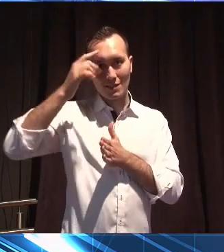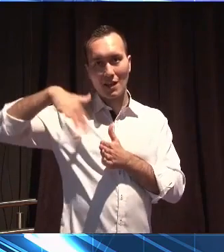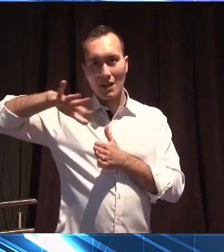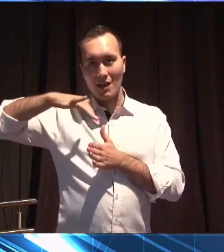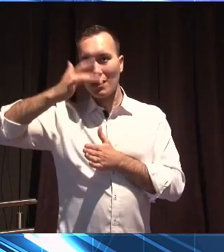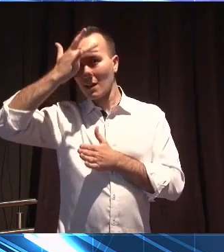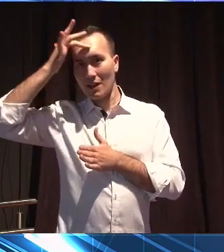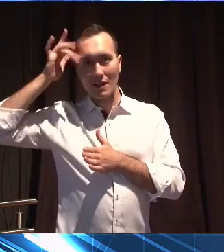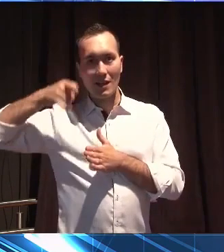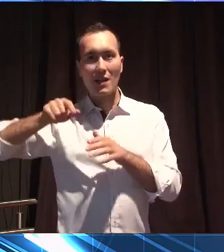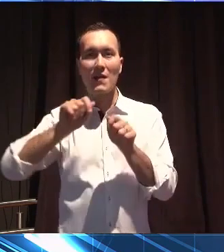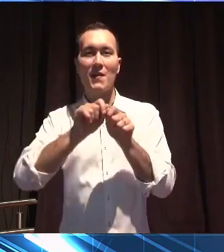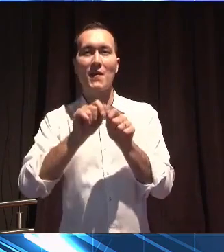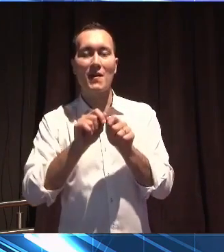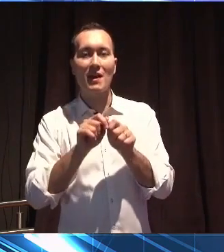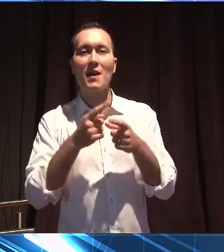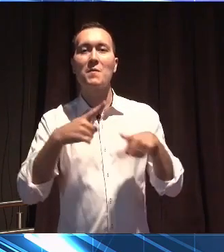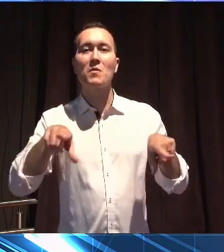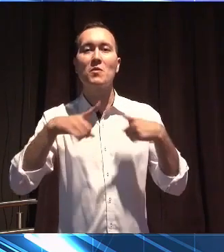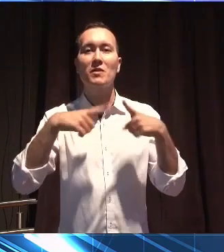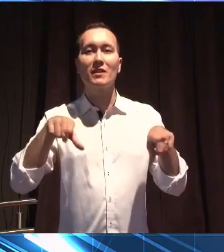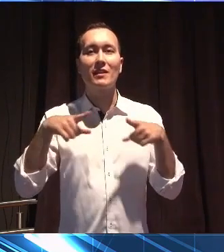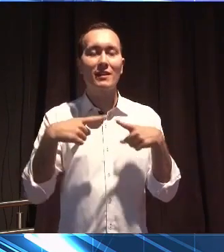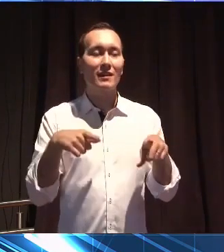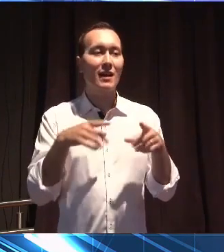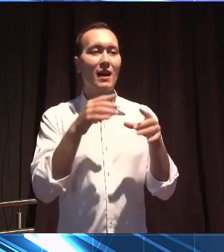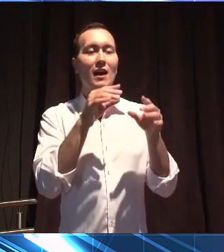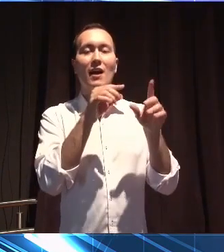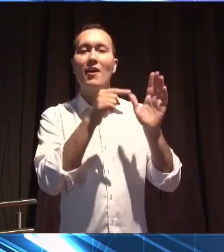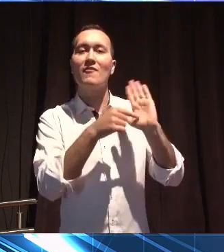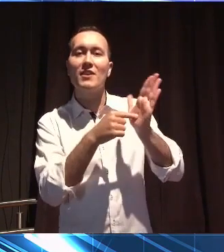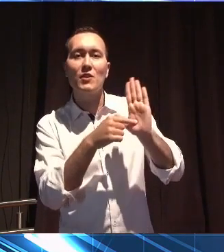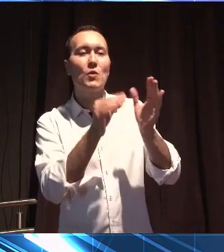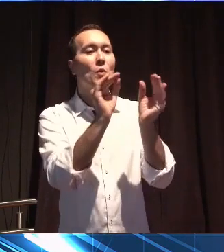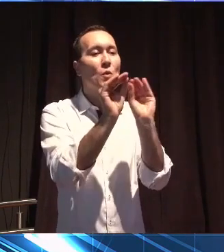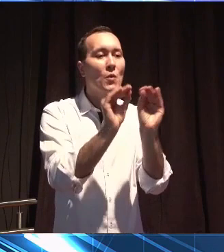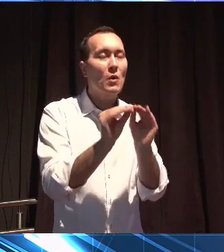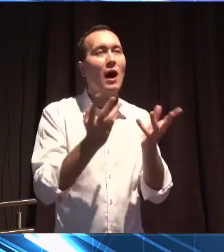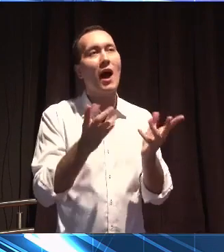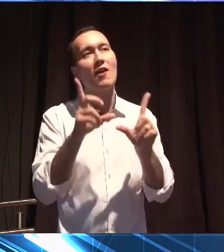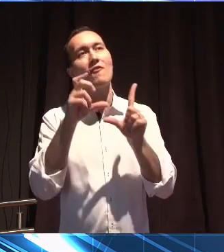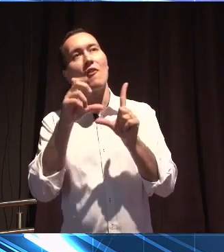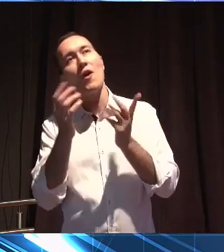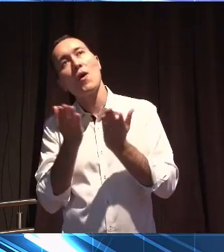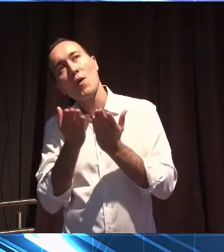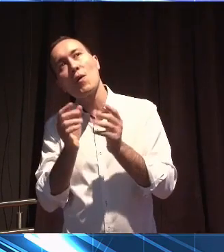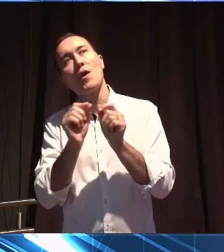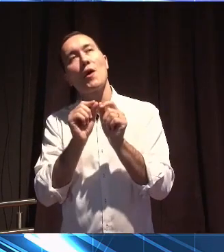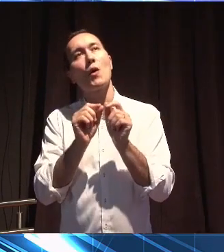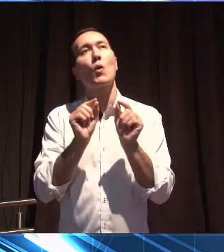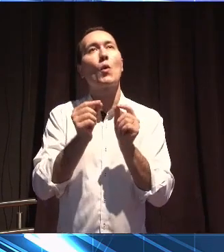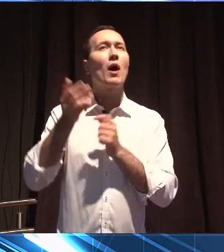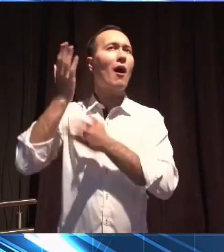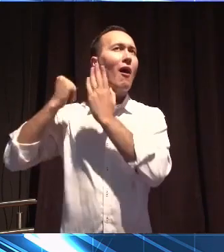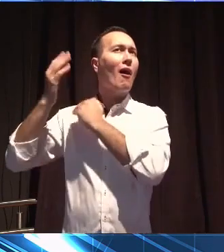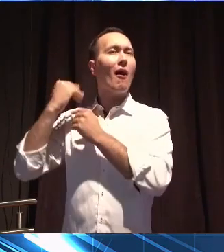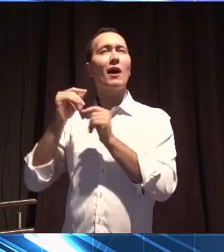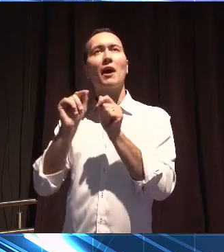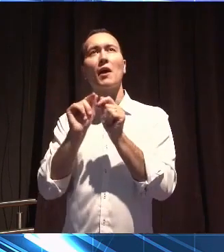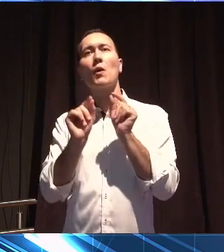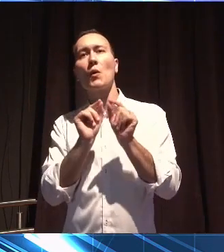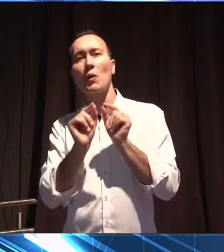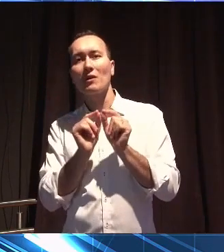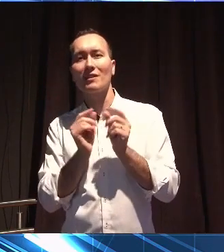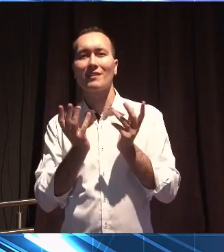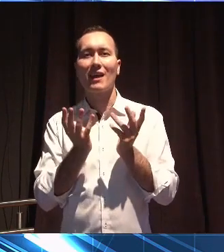aplicativo de música, eu não vou citar nome de nenhum, porque todos eles fizeram, então escolham cada qual aqueles que interessam. Ele começa a propor coisas, o teu humor pela